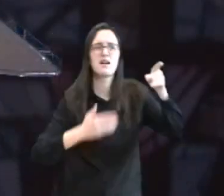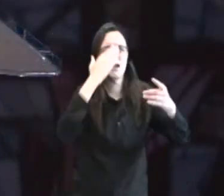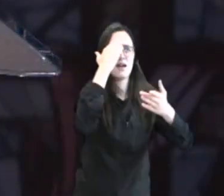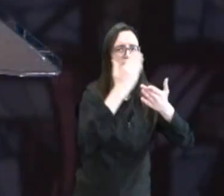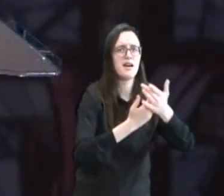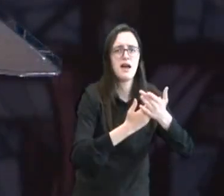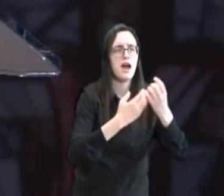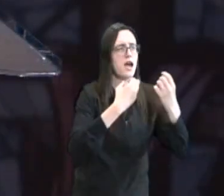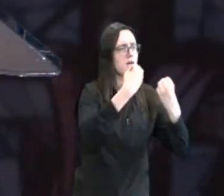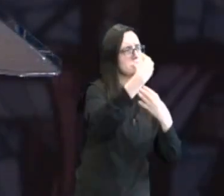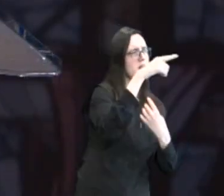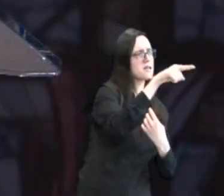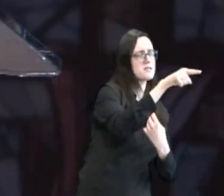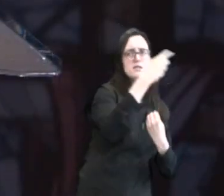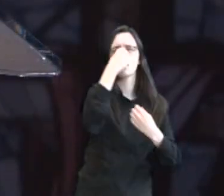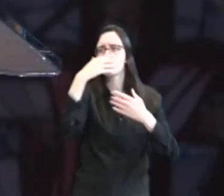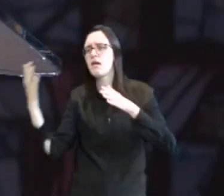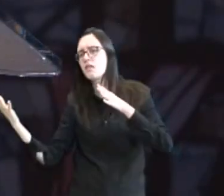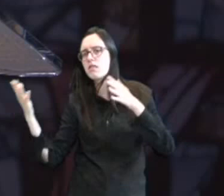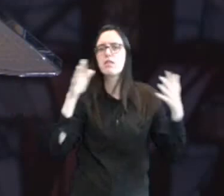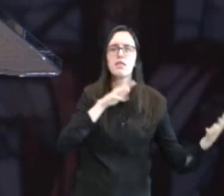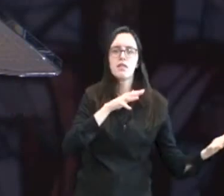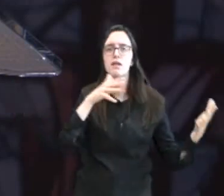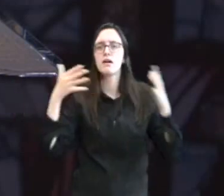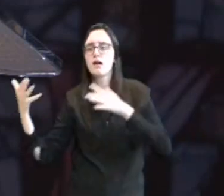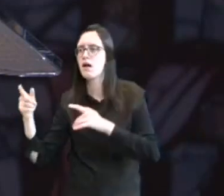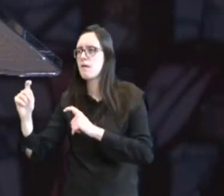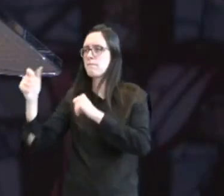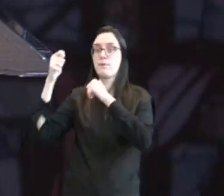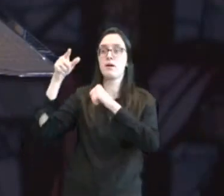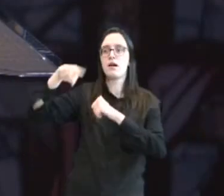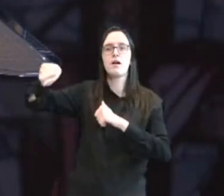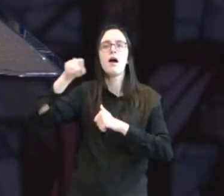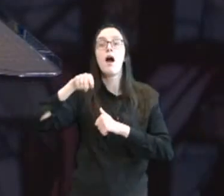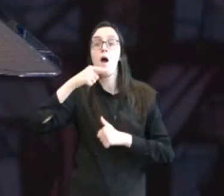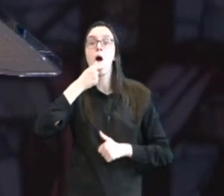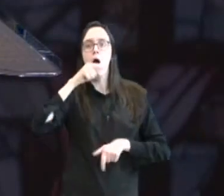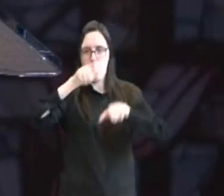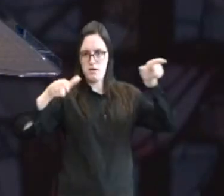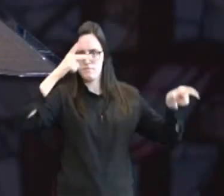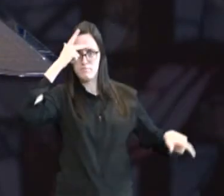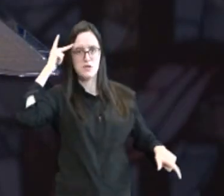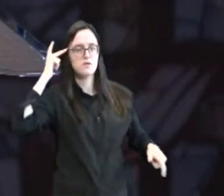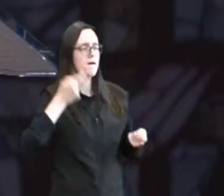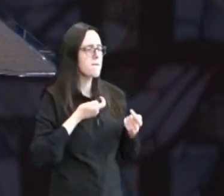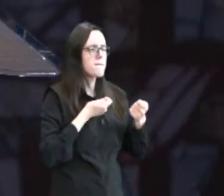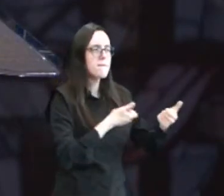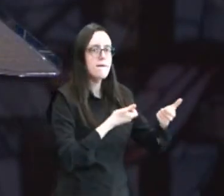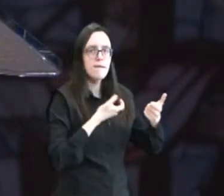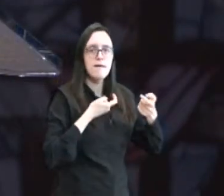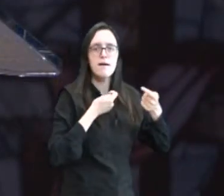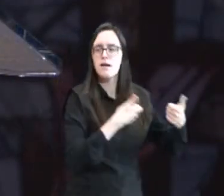de doutrina, pelo engano de homens que com astúcia enganam